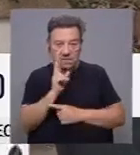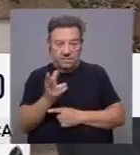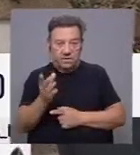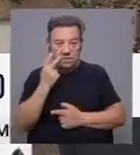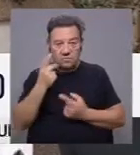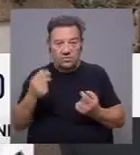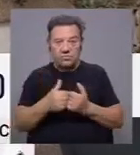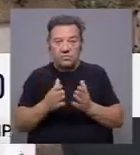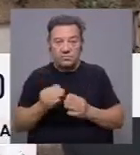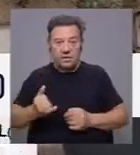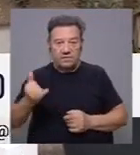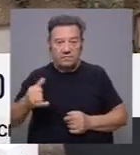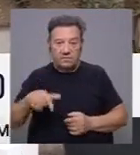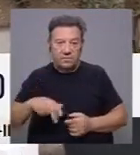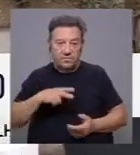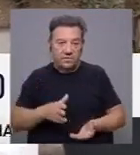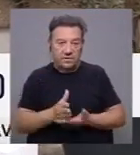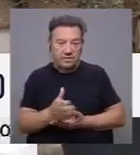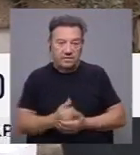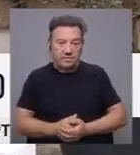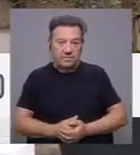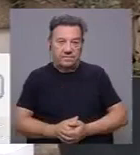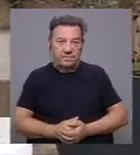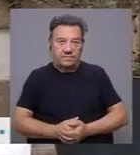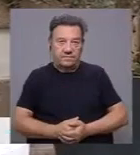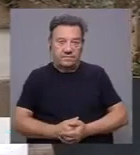mostramos-lhe tudo isso mais à frente neste Portugal em Direto.